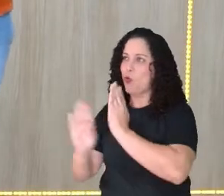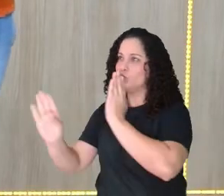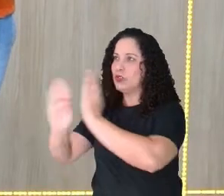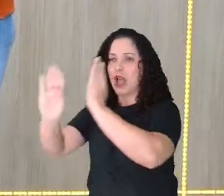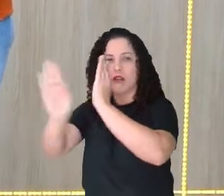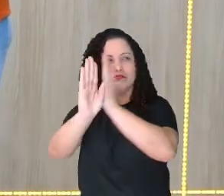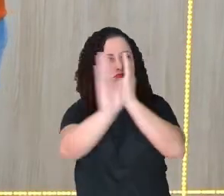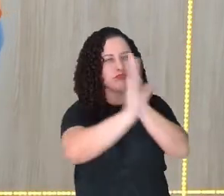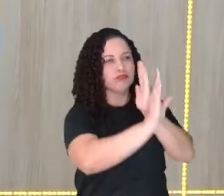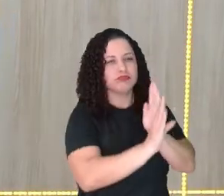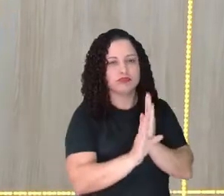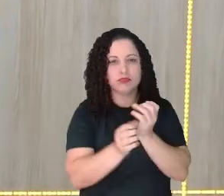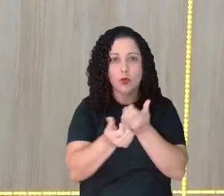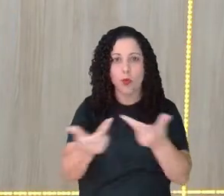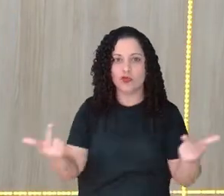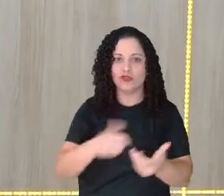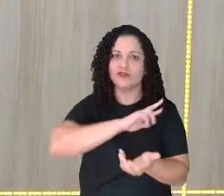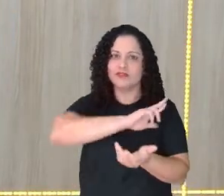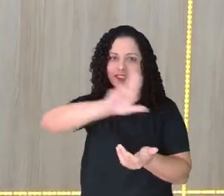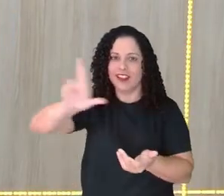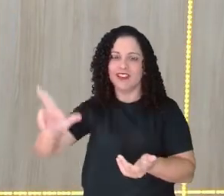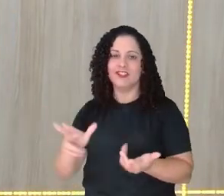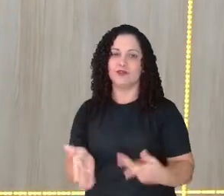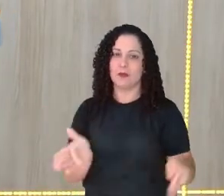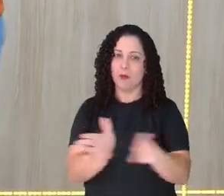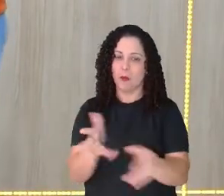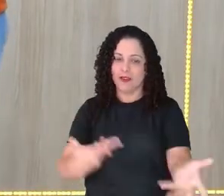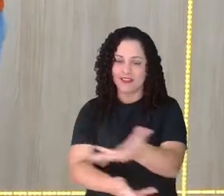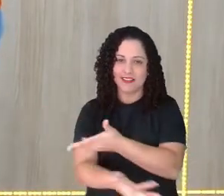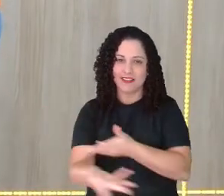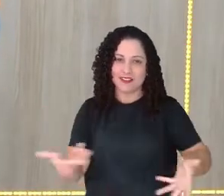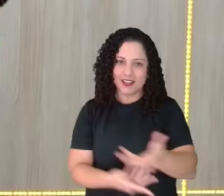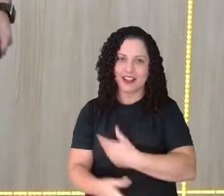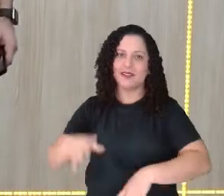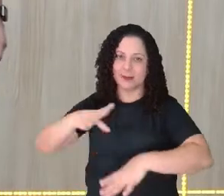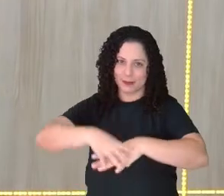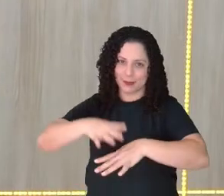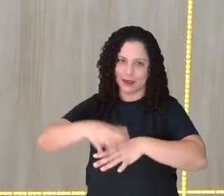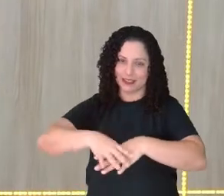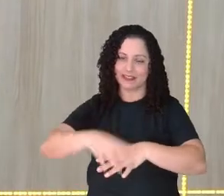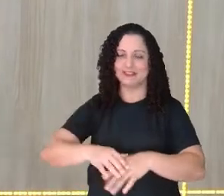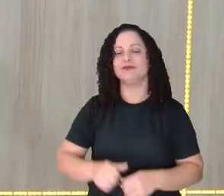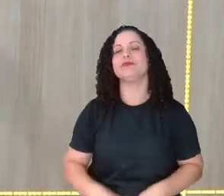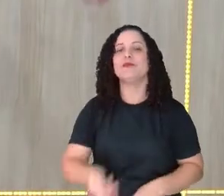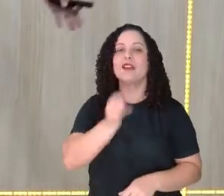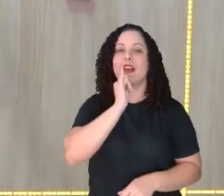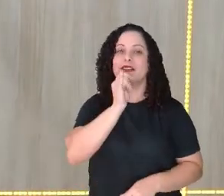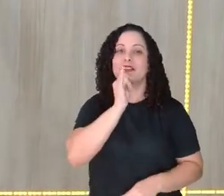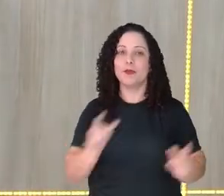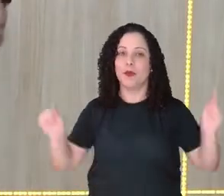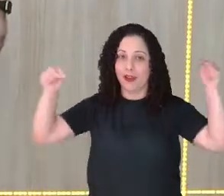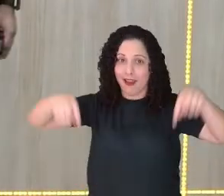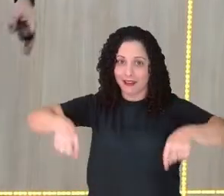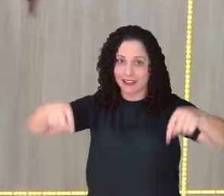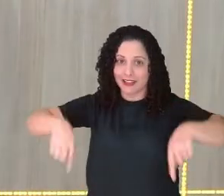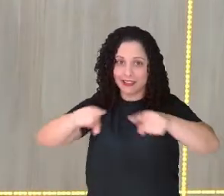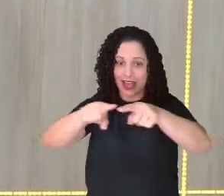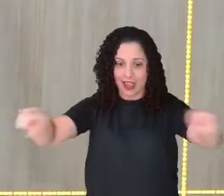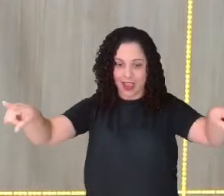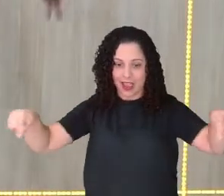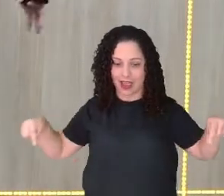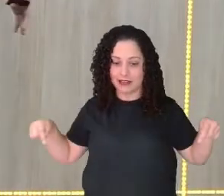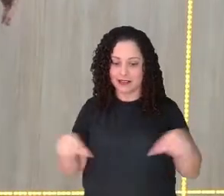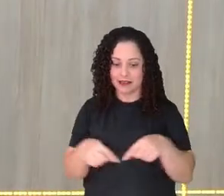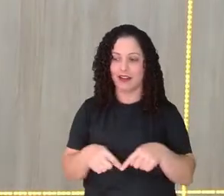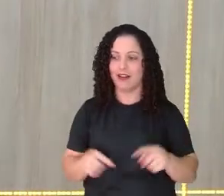diversos exemplos em que a geometria ela está aqui no nosso cotidiano, tá bom? Por exemplo, aqui eu estou num estúdio. Esse